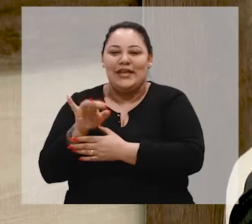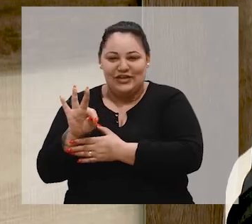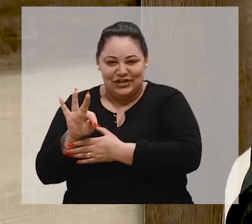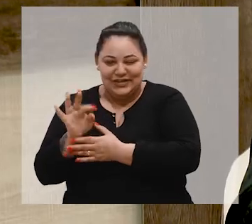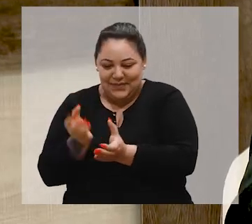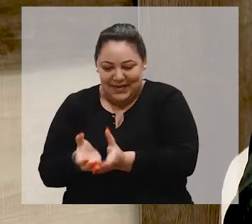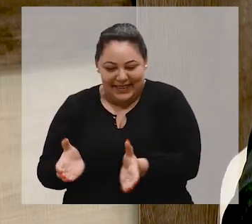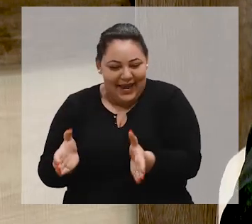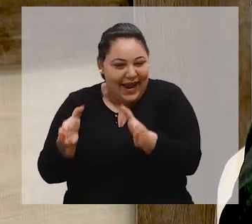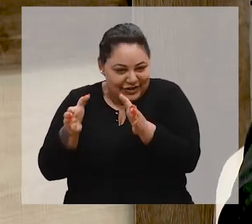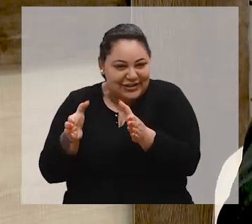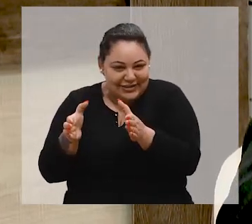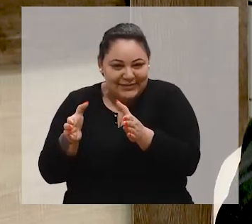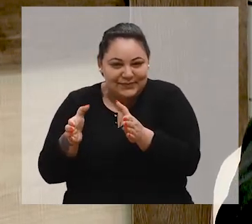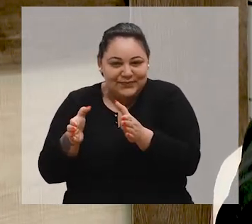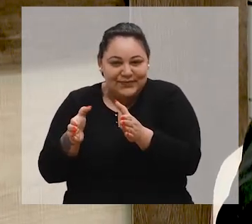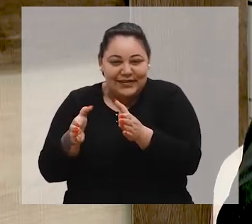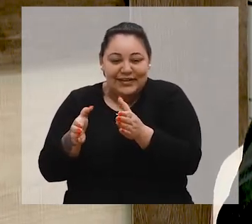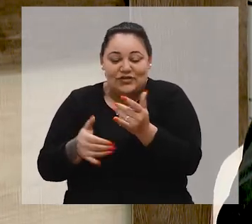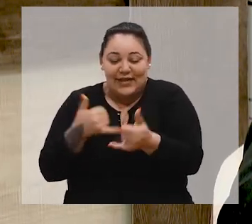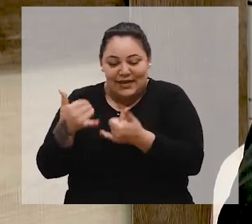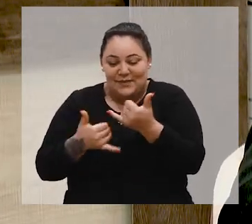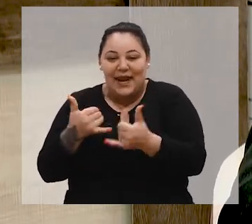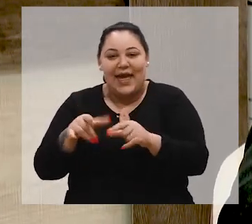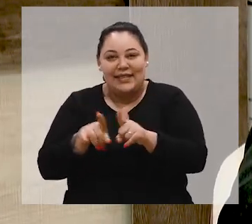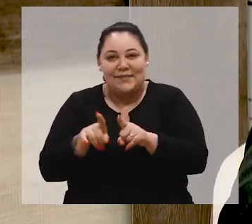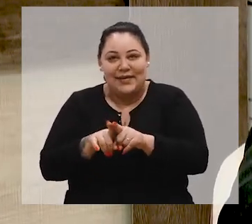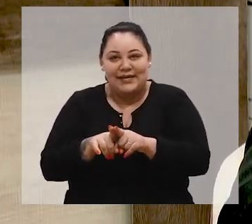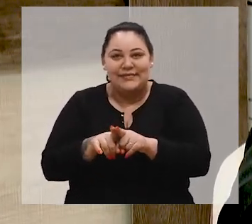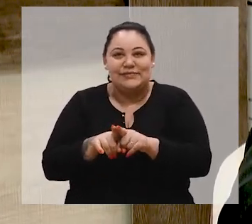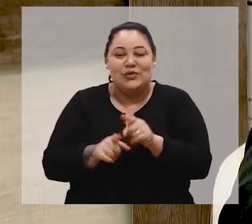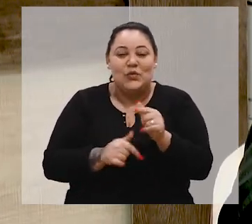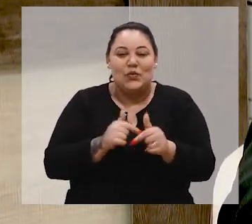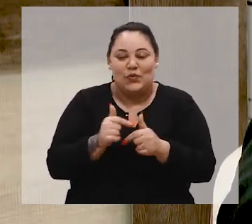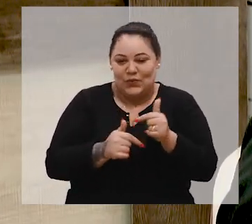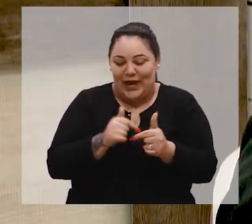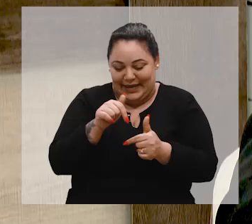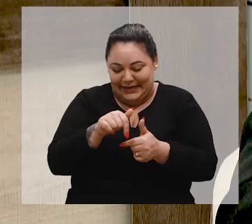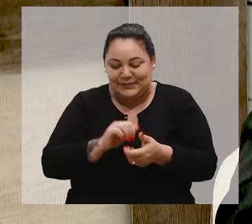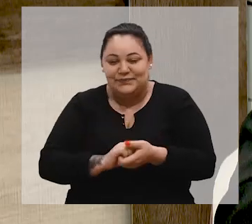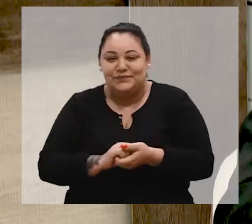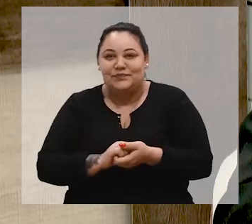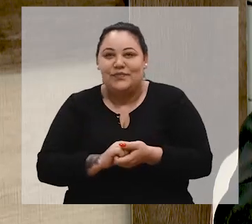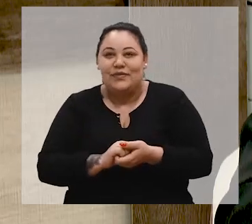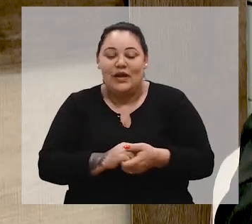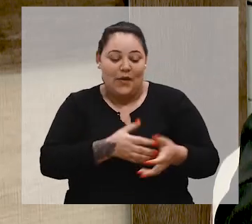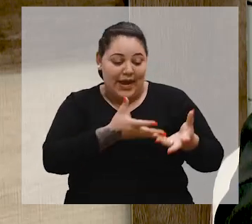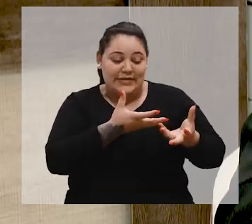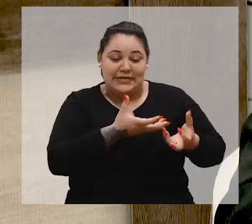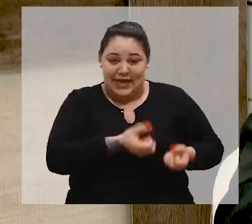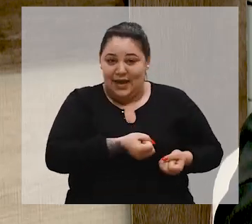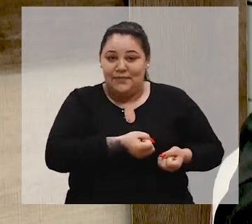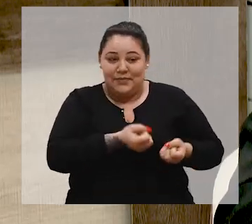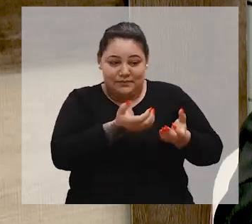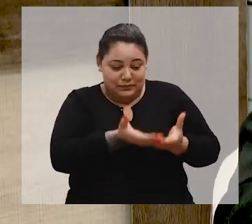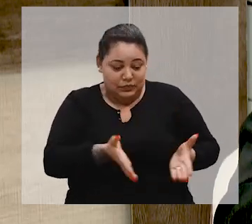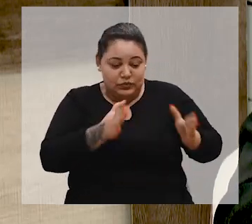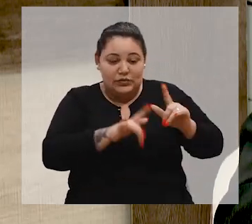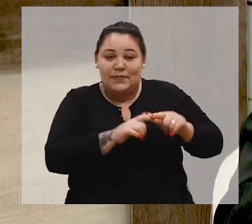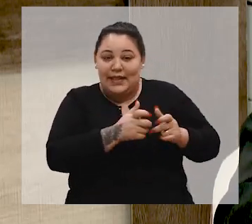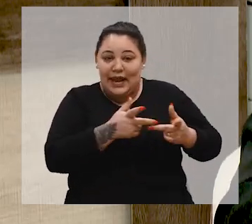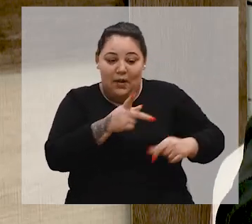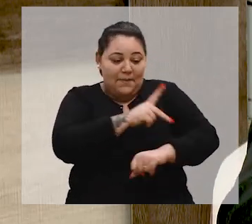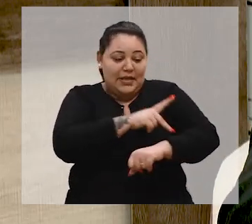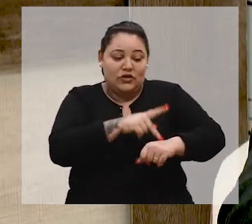a caixinha, com a qual nós vamos trabalhar também durante o programa, ele recebe o kit, digamos assim, e daí esse